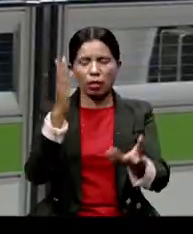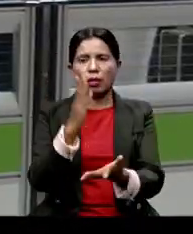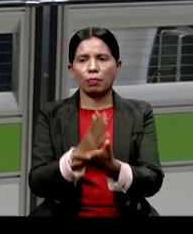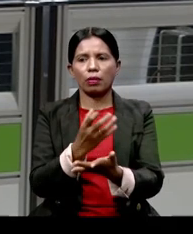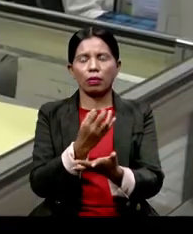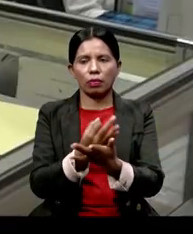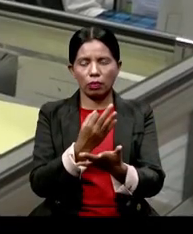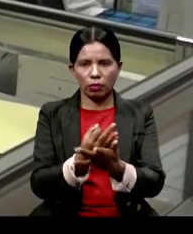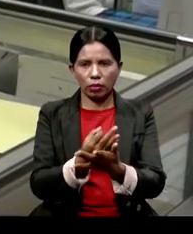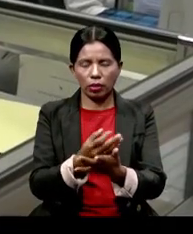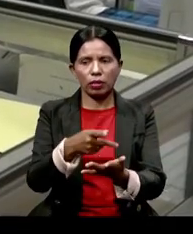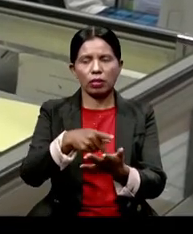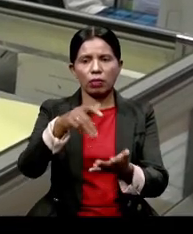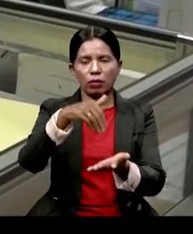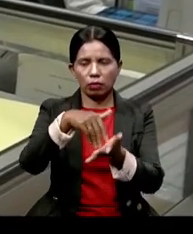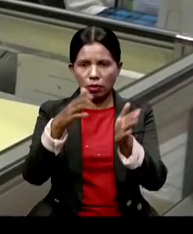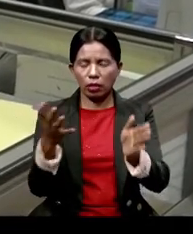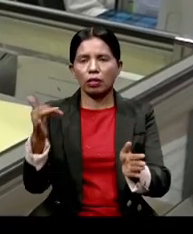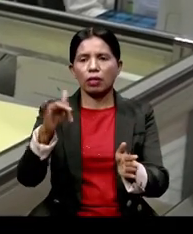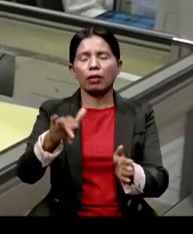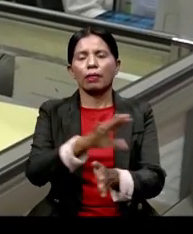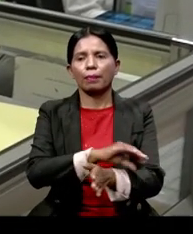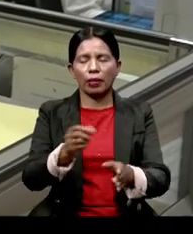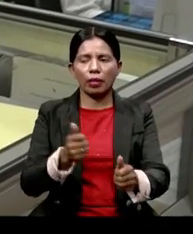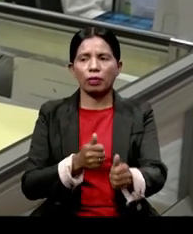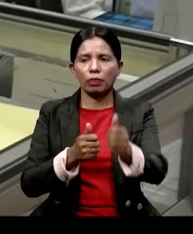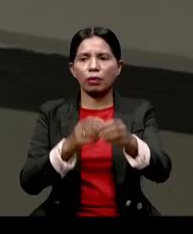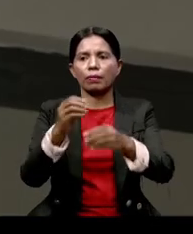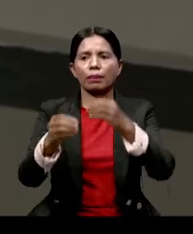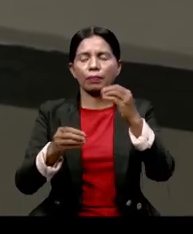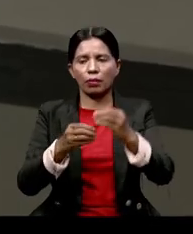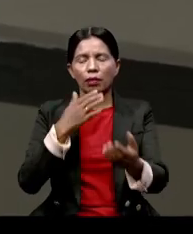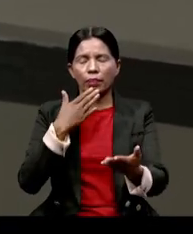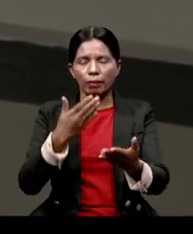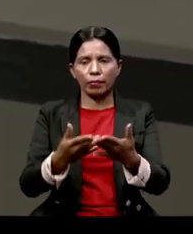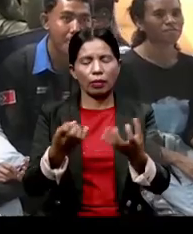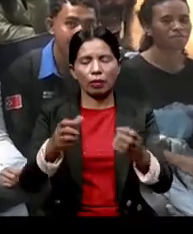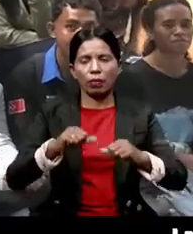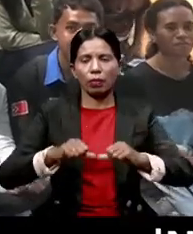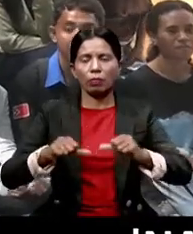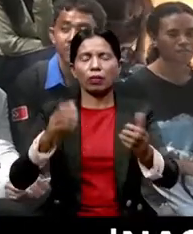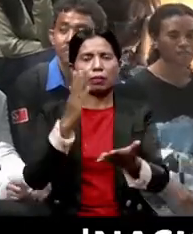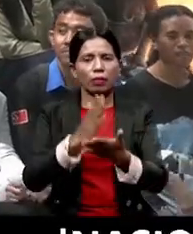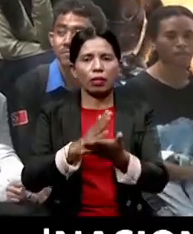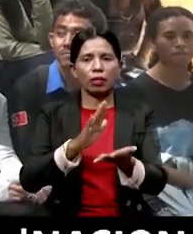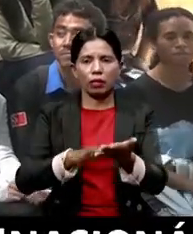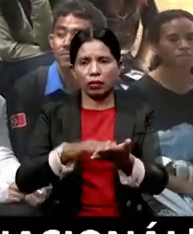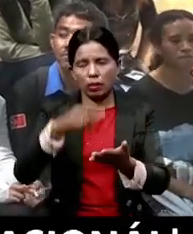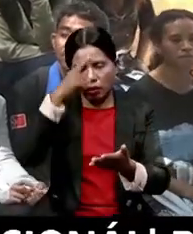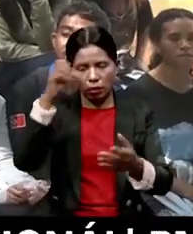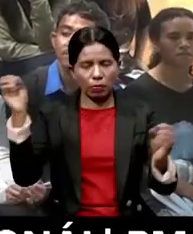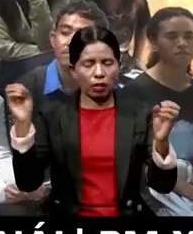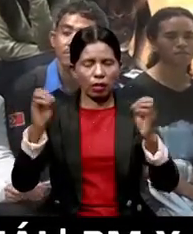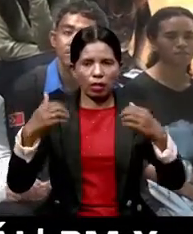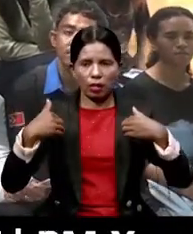fundo ba bolsa Agbit, tambane estudante sira hak tuir katak beneficiário balong ha hu para escola, tambala iha osang